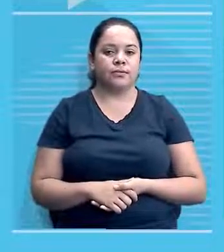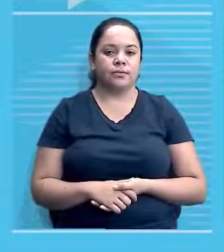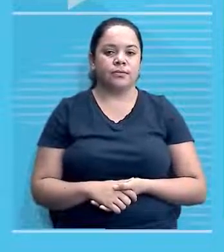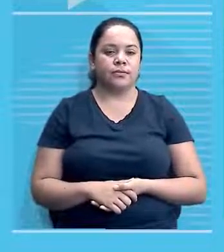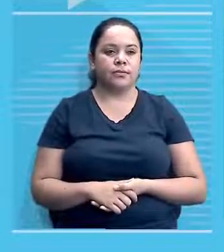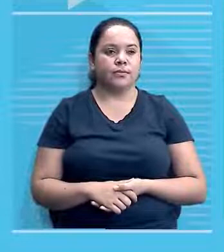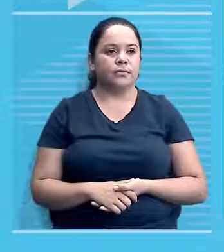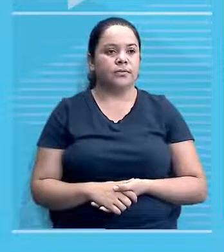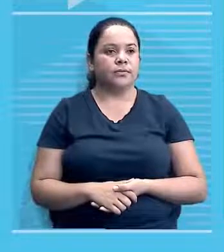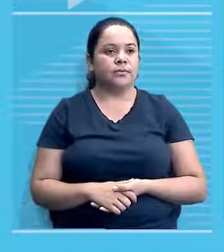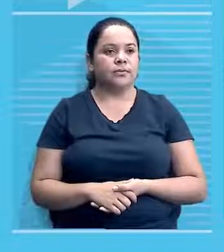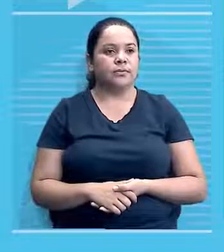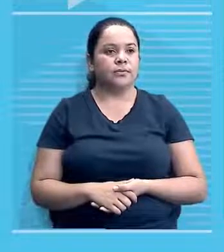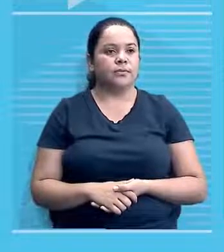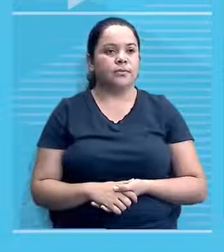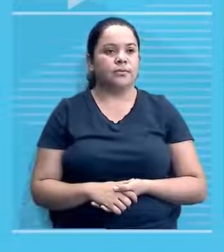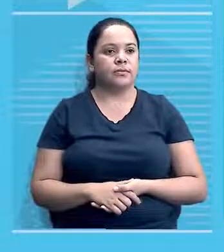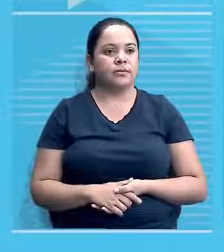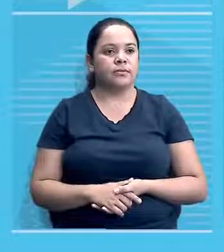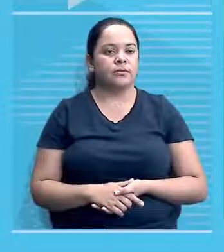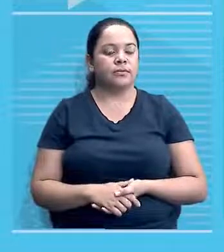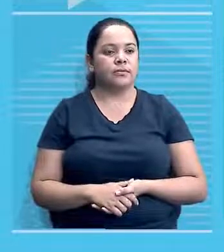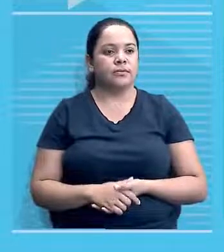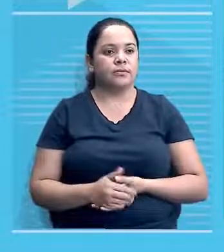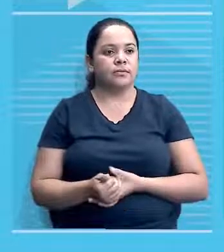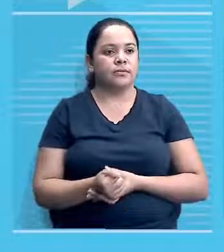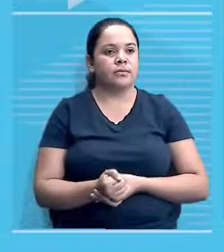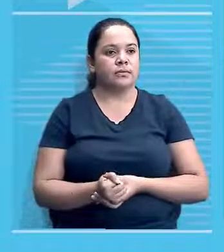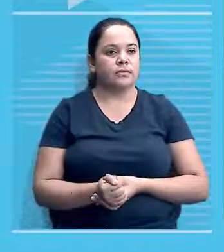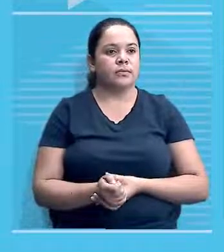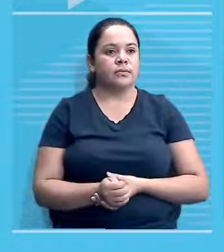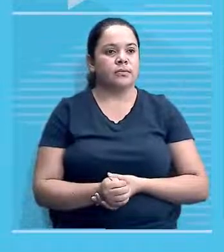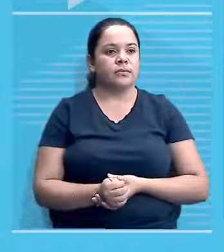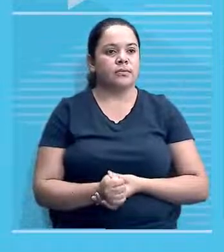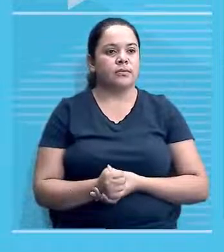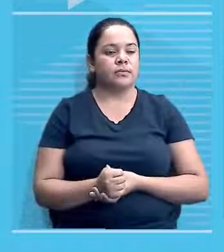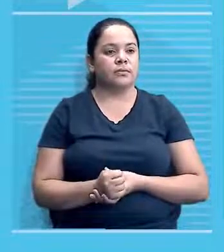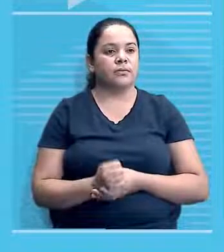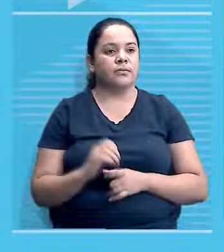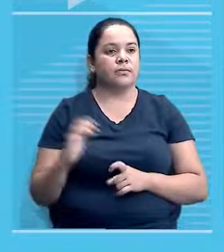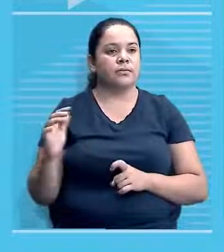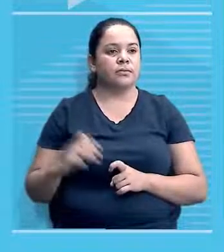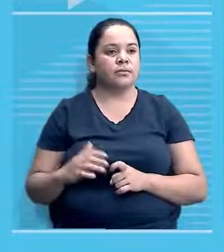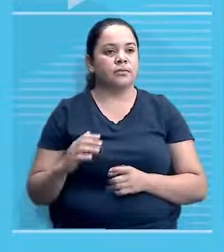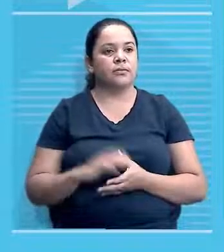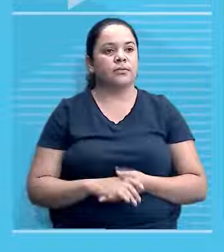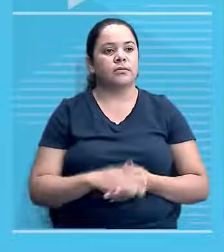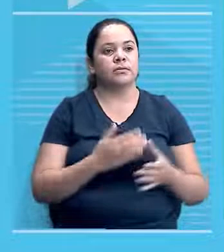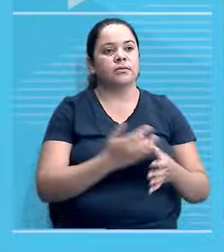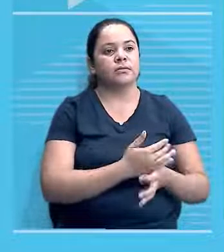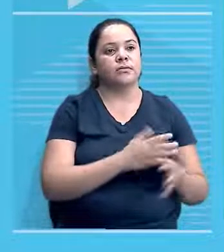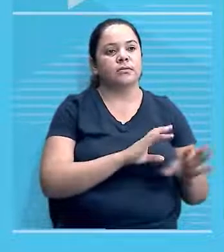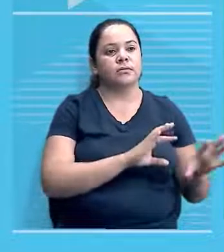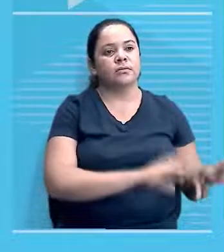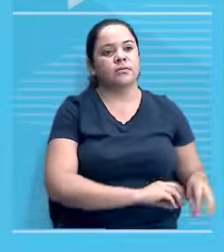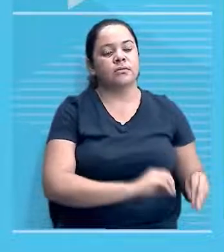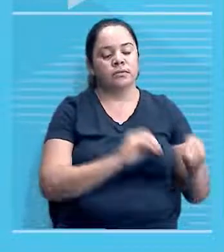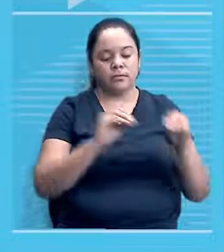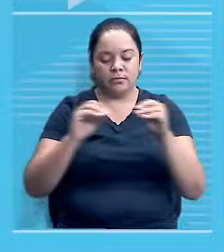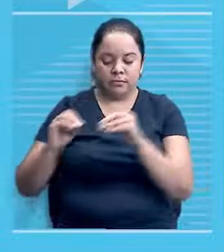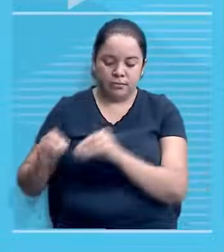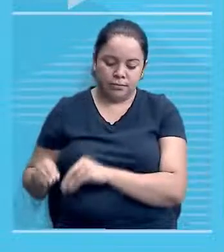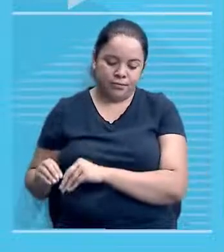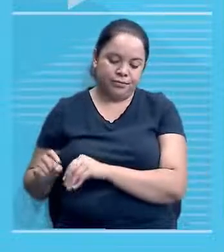Chácara sítio Fazenda essas coisas toda esse mito de sair da cidade do mundo da